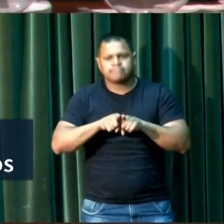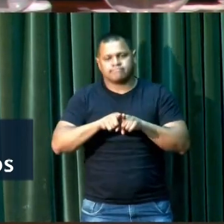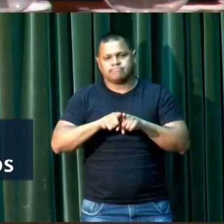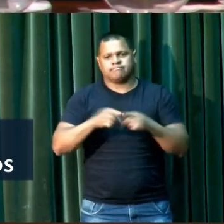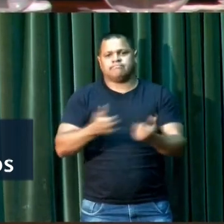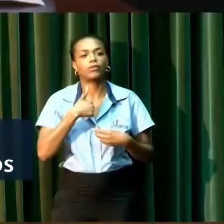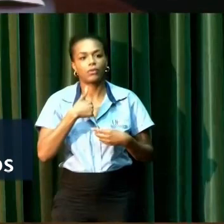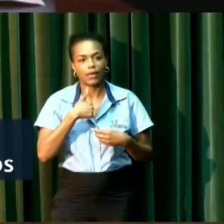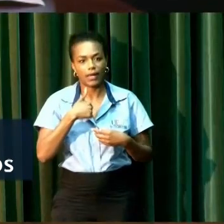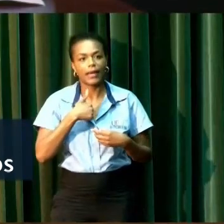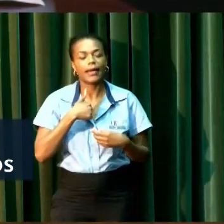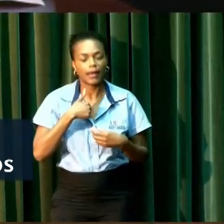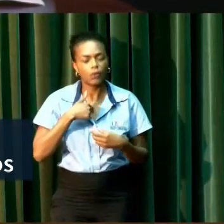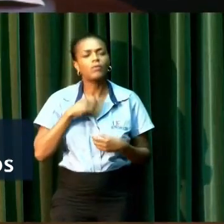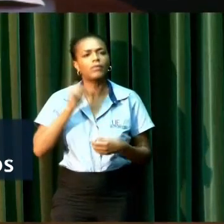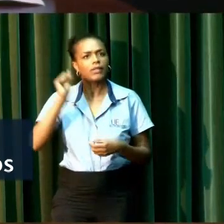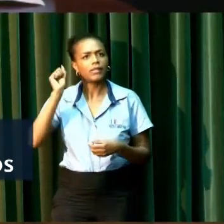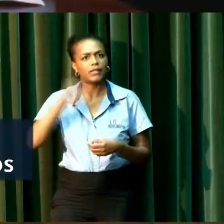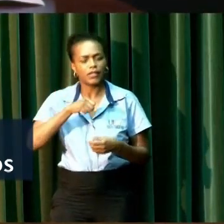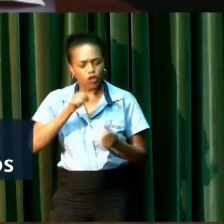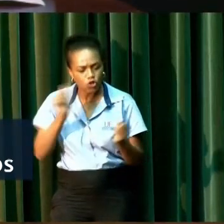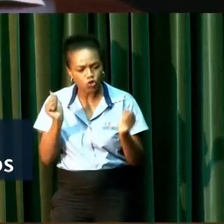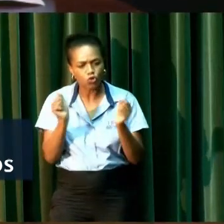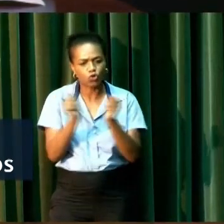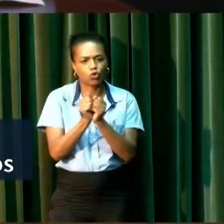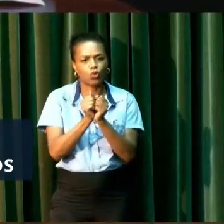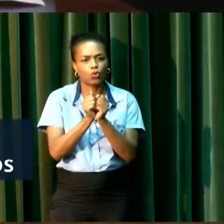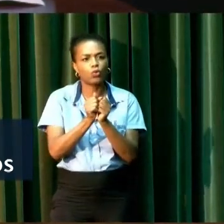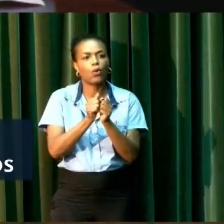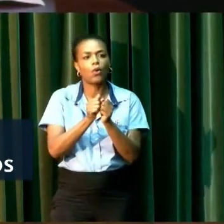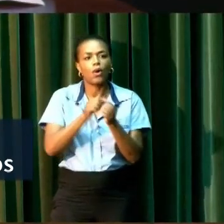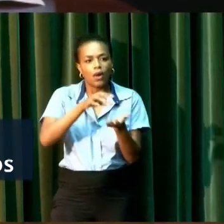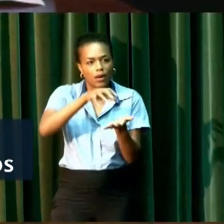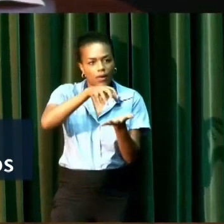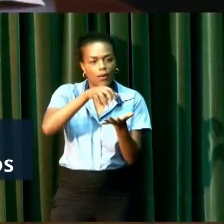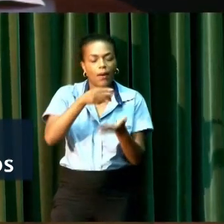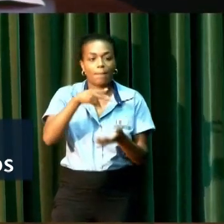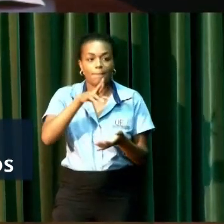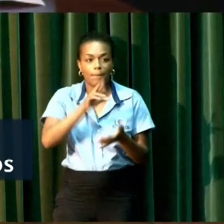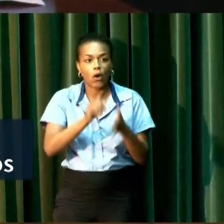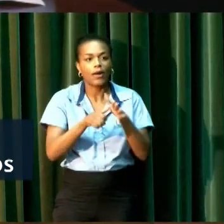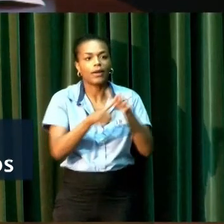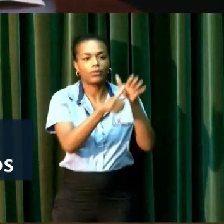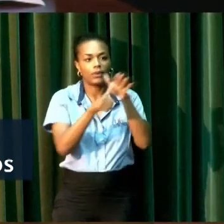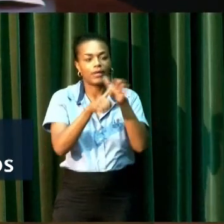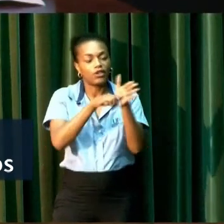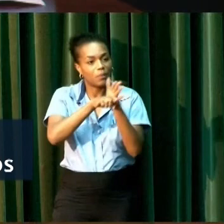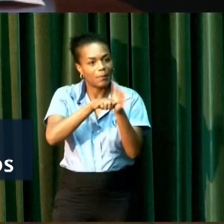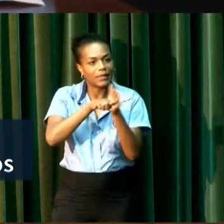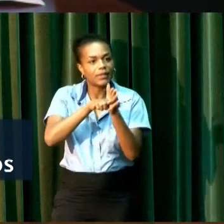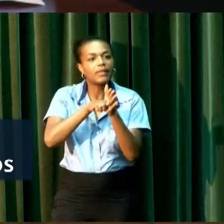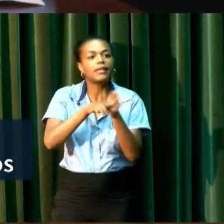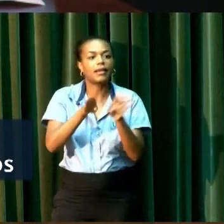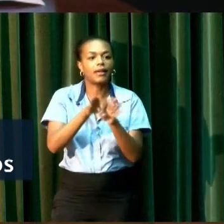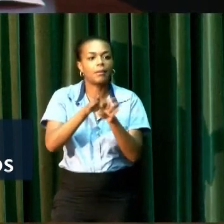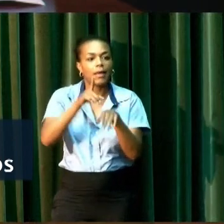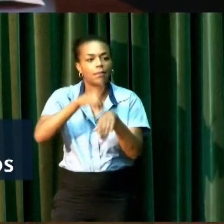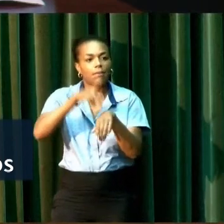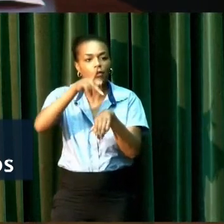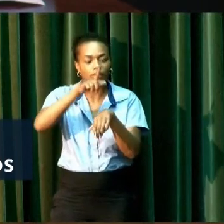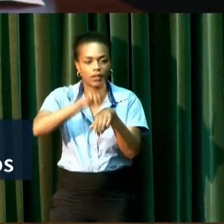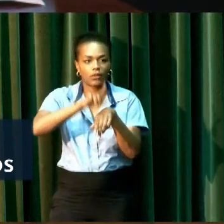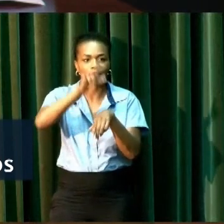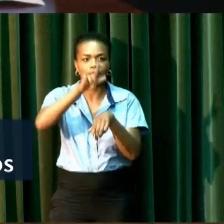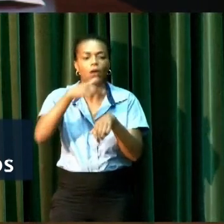por cento já a chapa 2 formada pelos professores Carlos Antônio Moreira Leite e Maria Gorete de Almeida Oliveira obteve